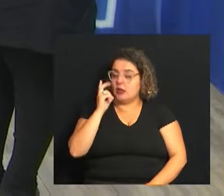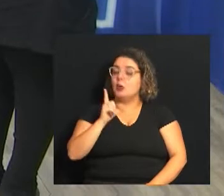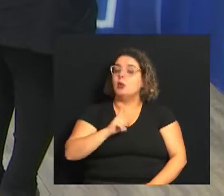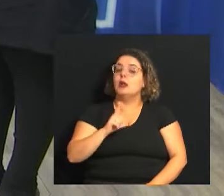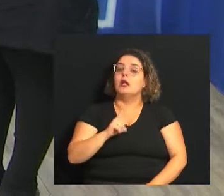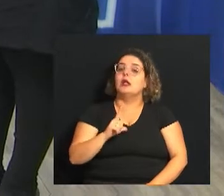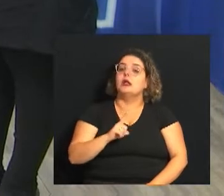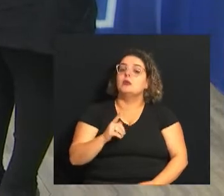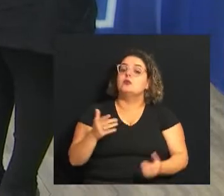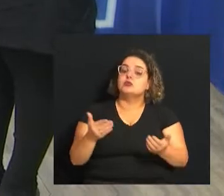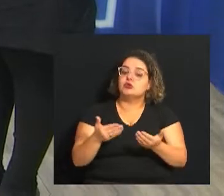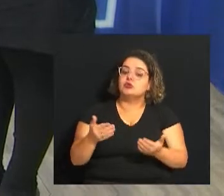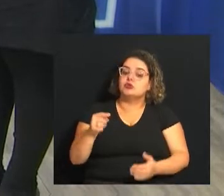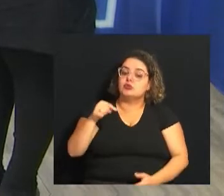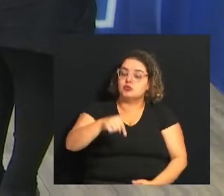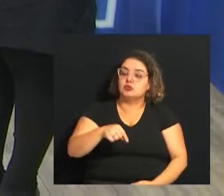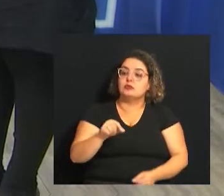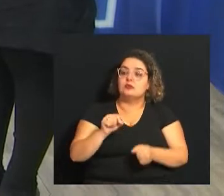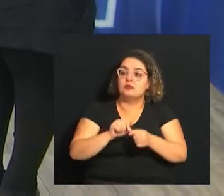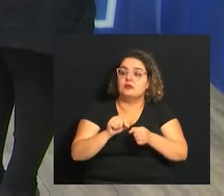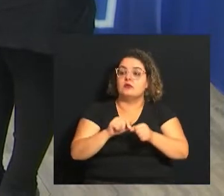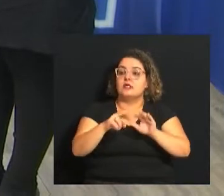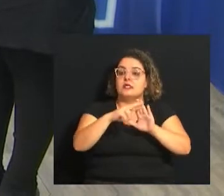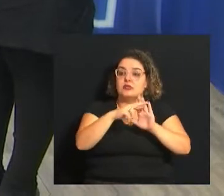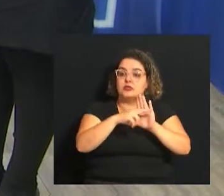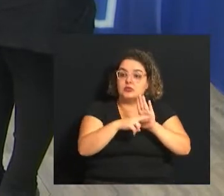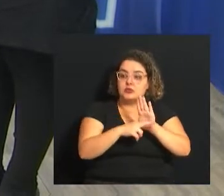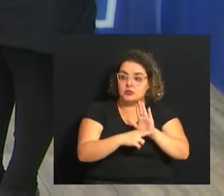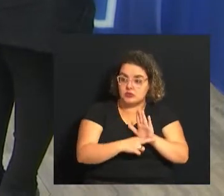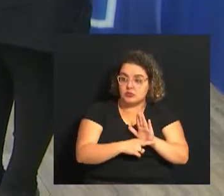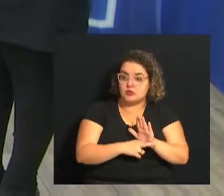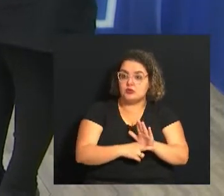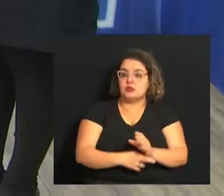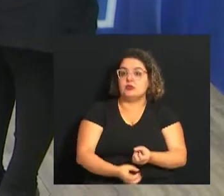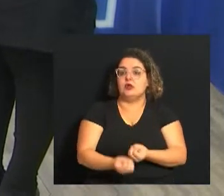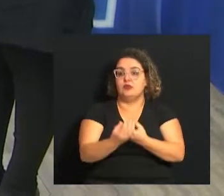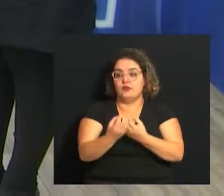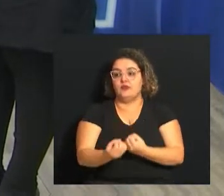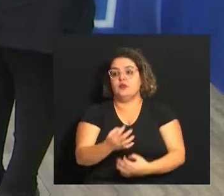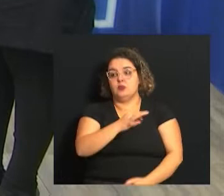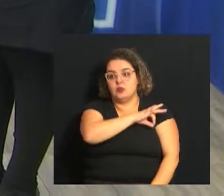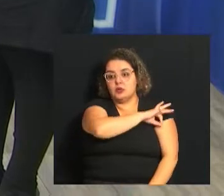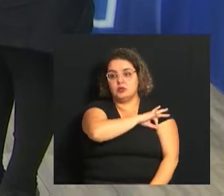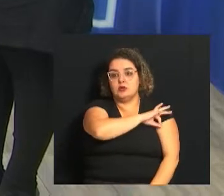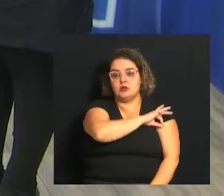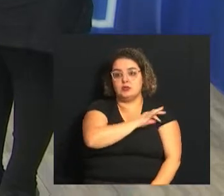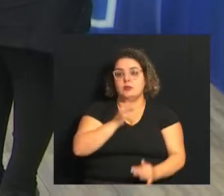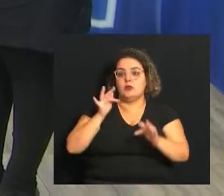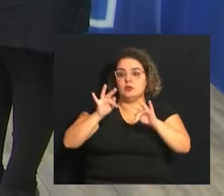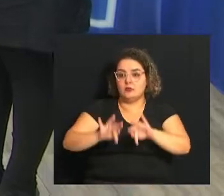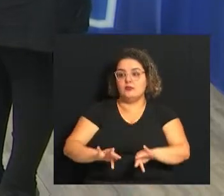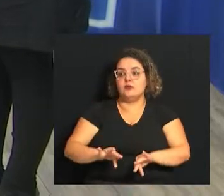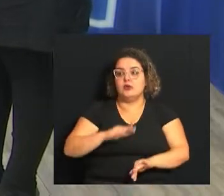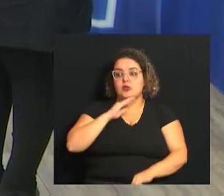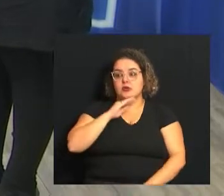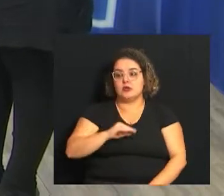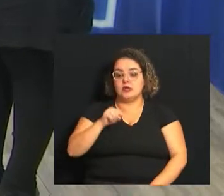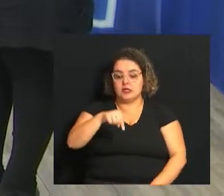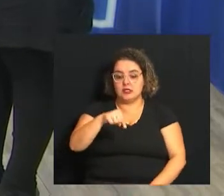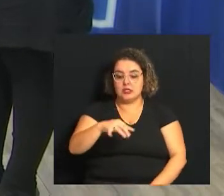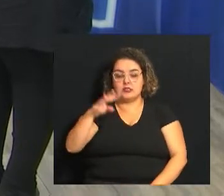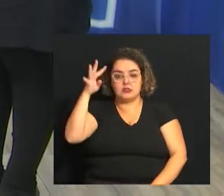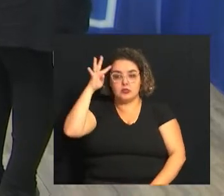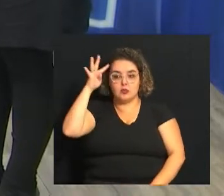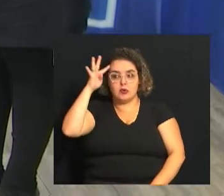verdade, como a gente faz o relatório de acordo com o último boletim, que é sempre no final da tarde da prefeitura, nesta quarta-feira,